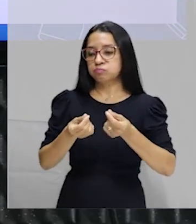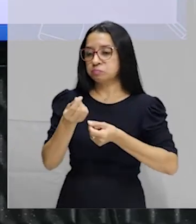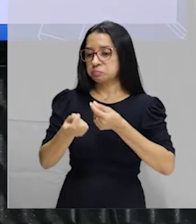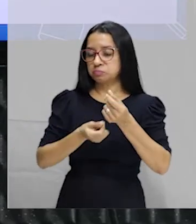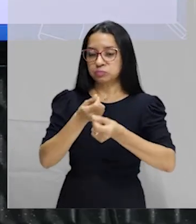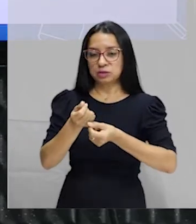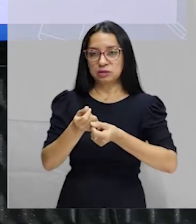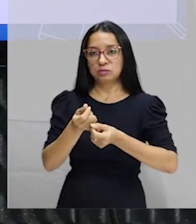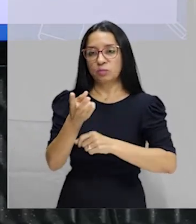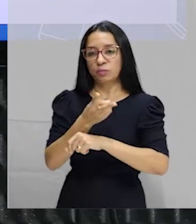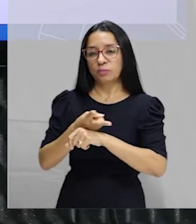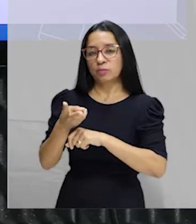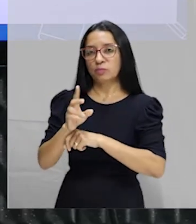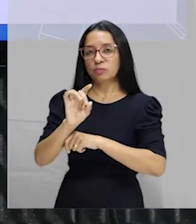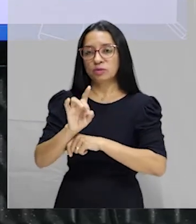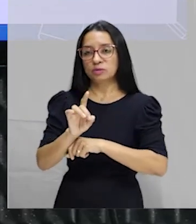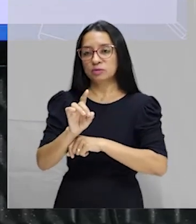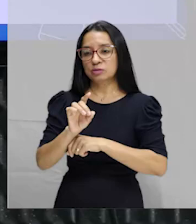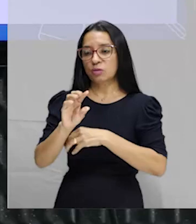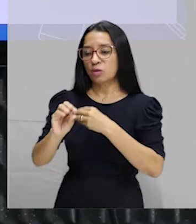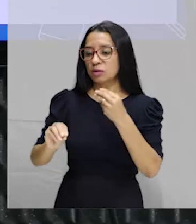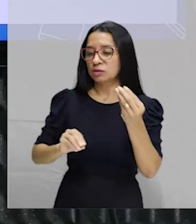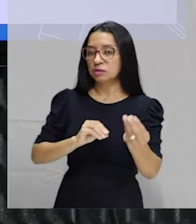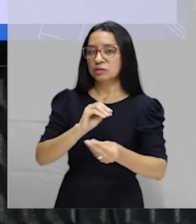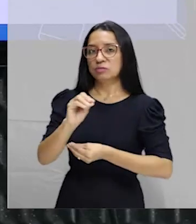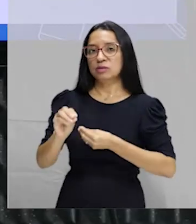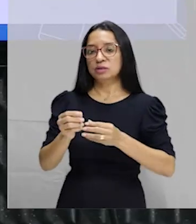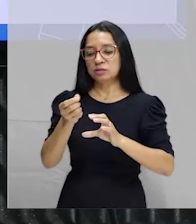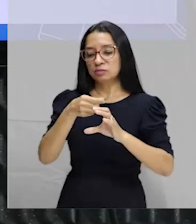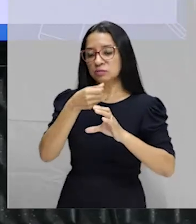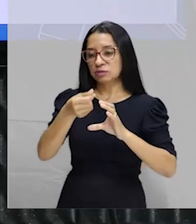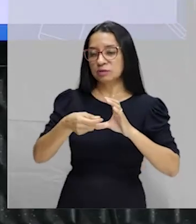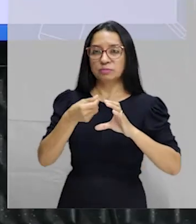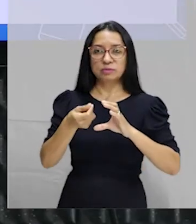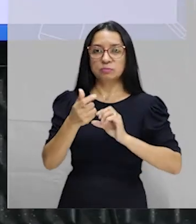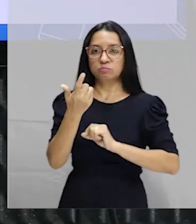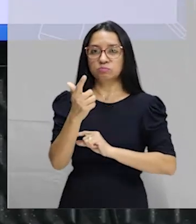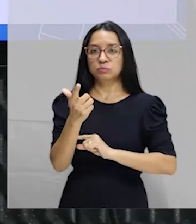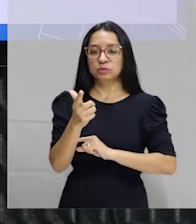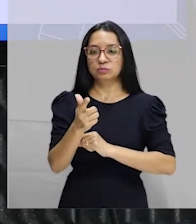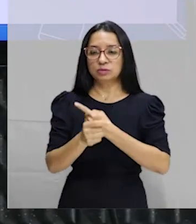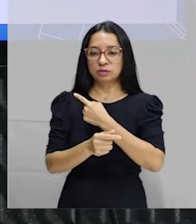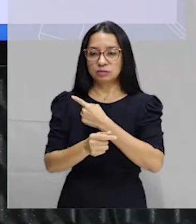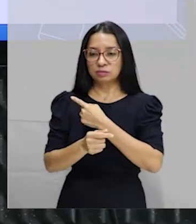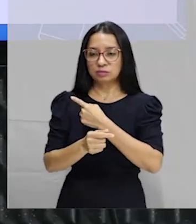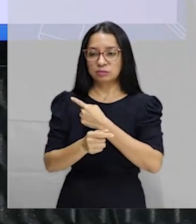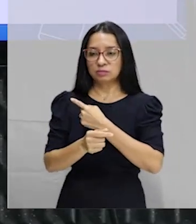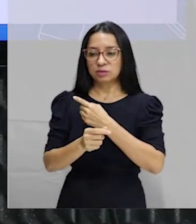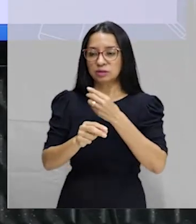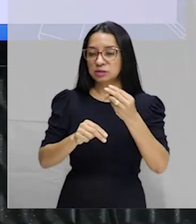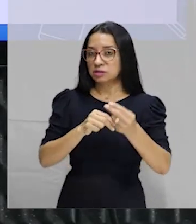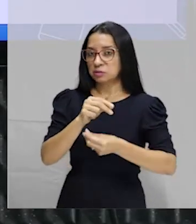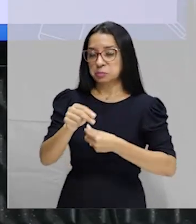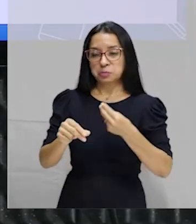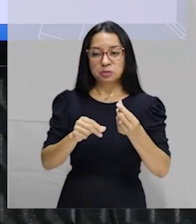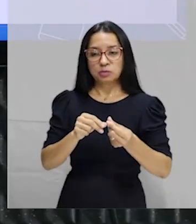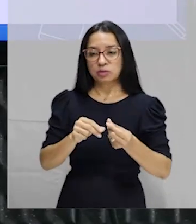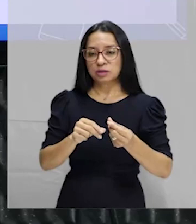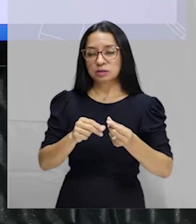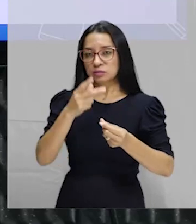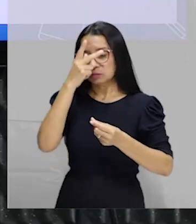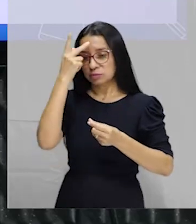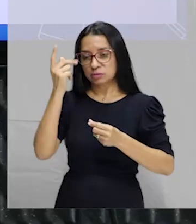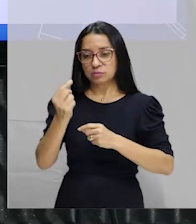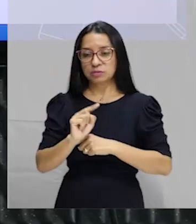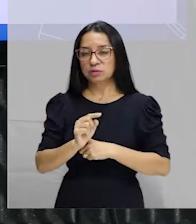que ela vai buscar apenas a circulação de capital. Não existe, galera, essa circulação de pessoas, essa facilidade, como por